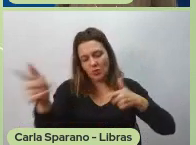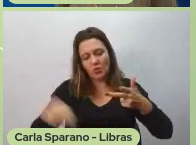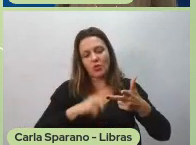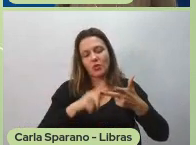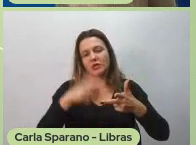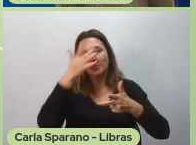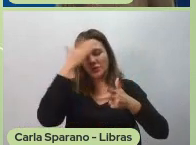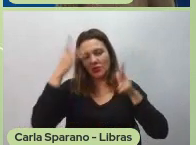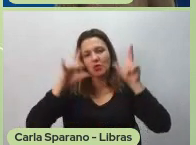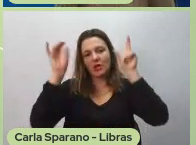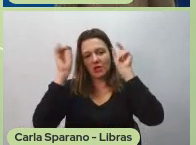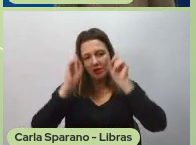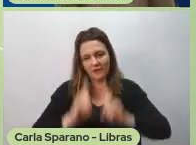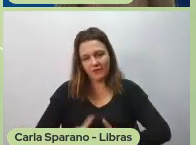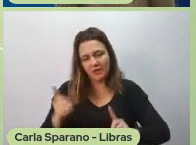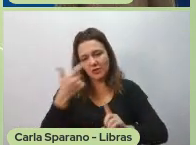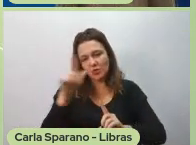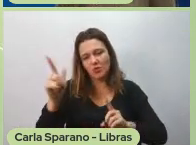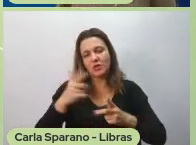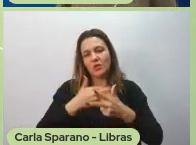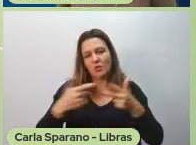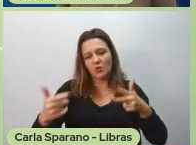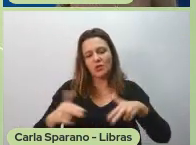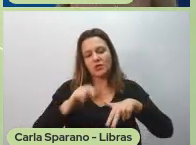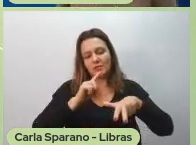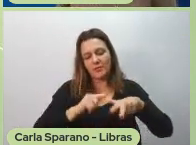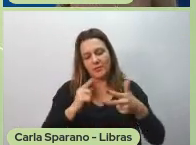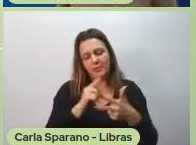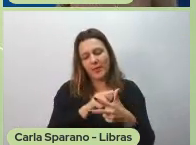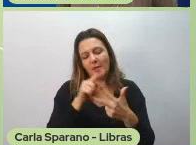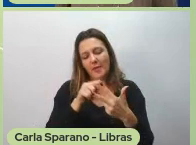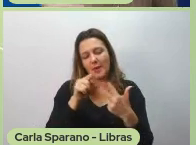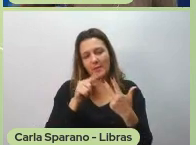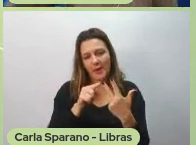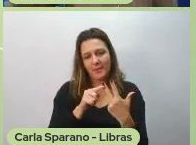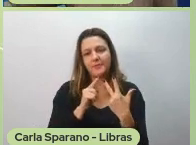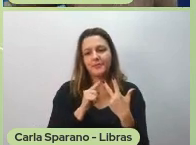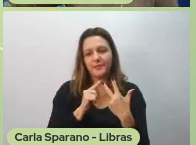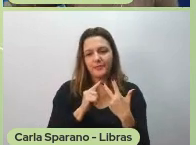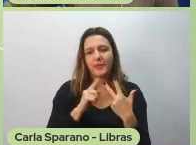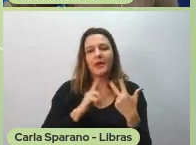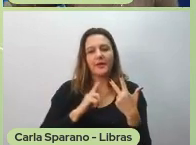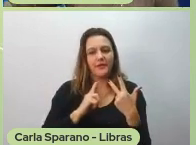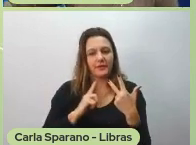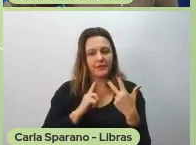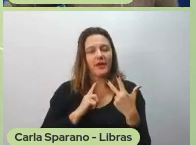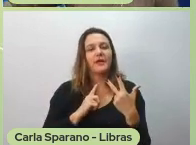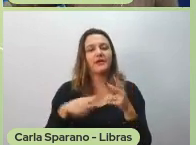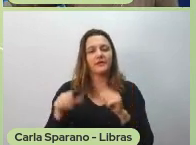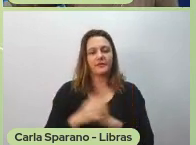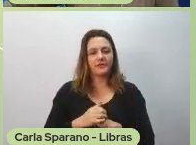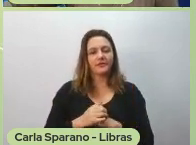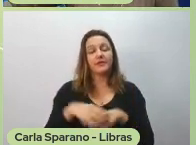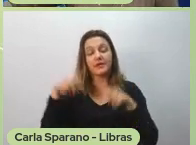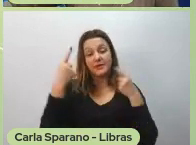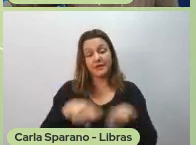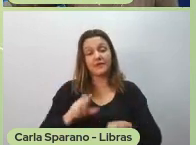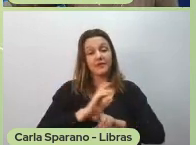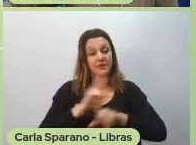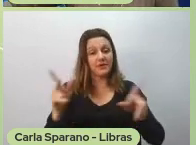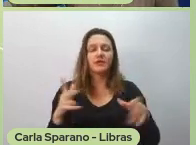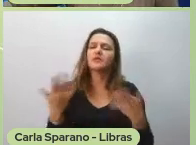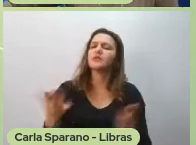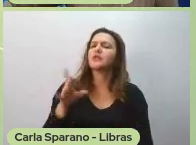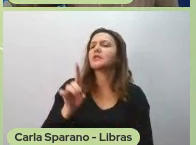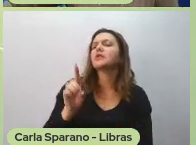coisa. Acho que são agendas diferentes e com desafios específicos. Débora, você consegue falar um pouquinho para a gente sobre como que é